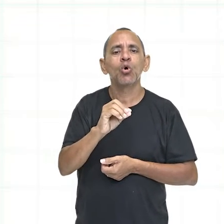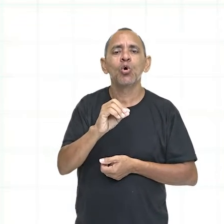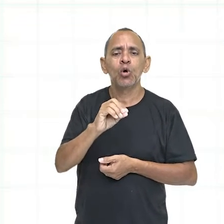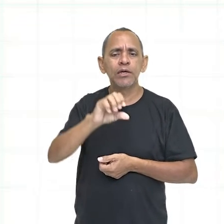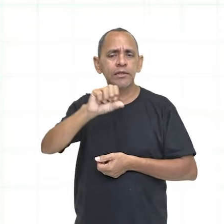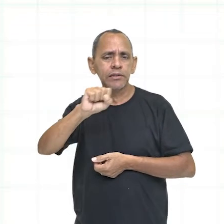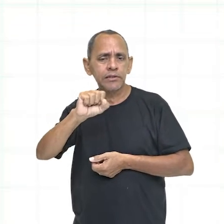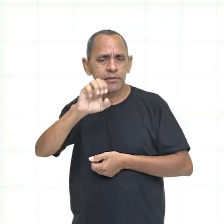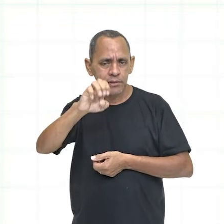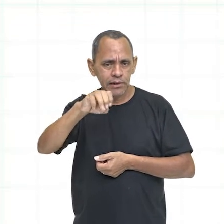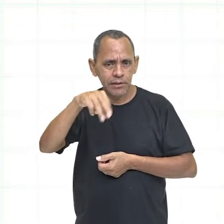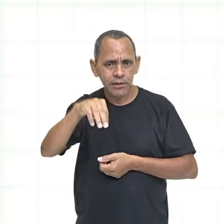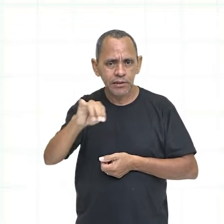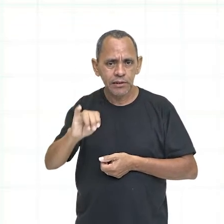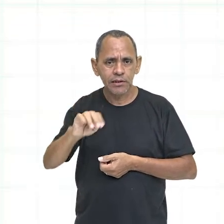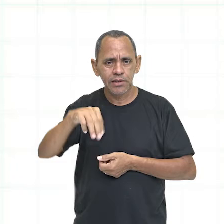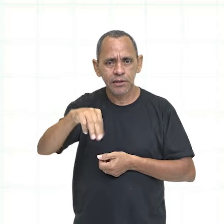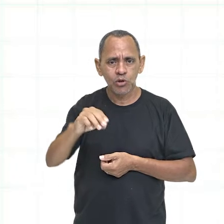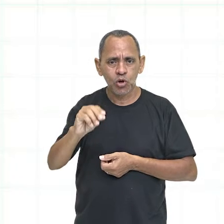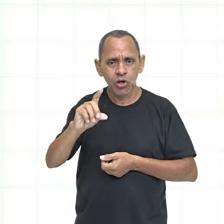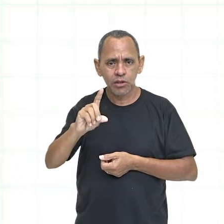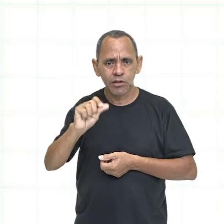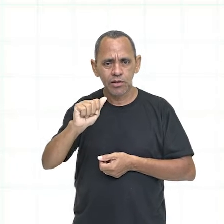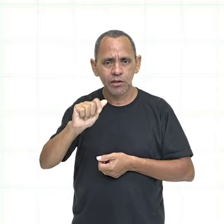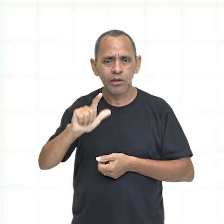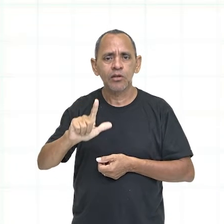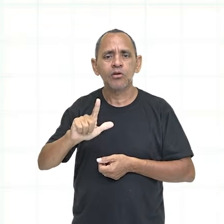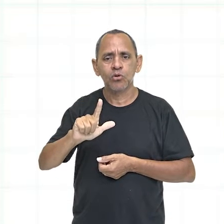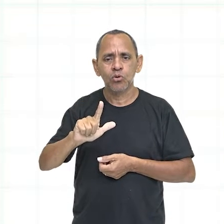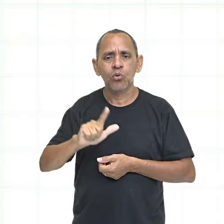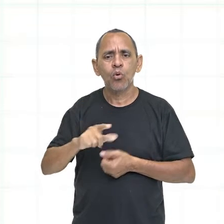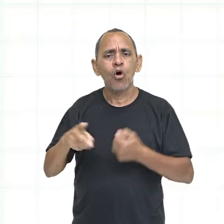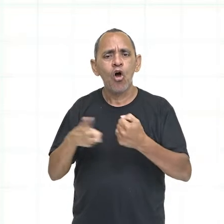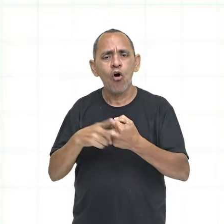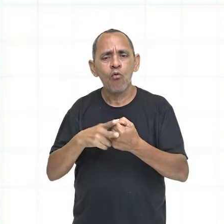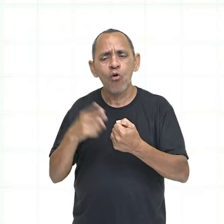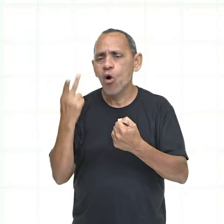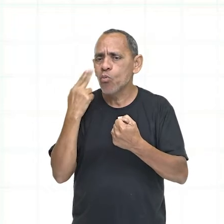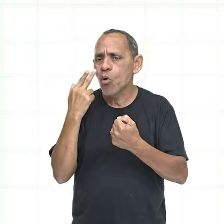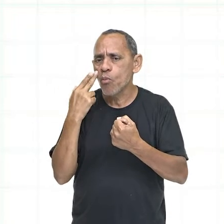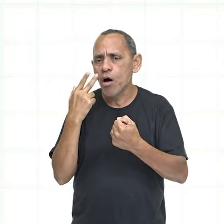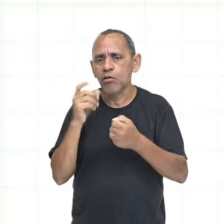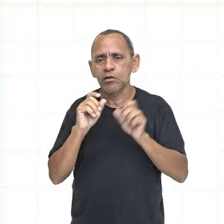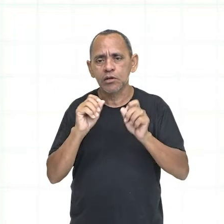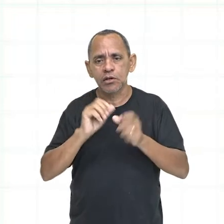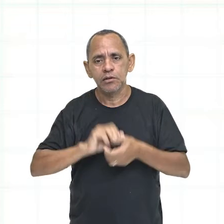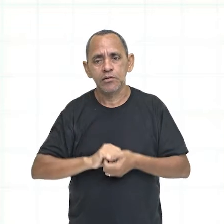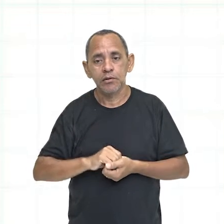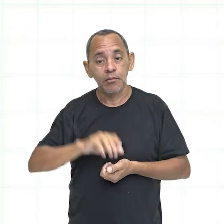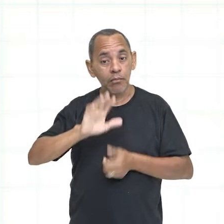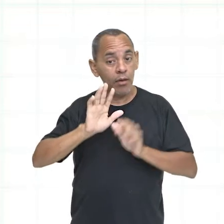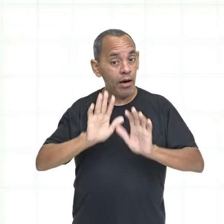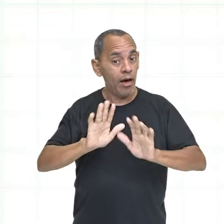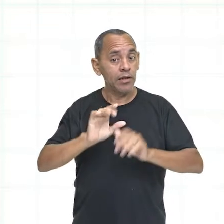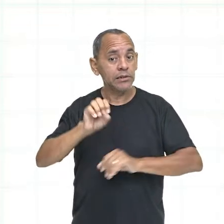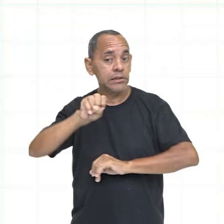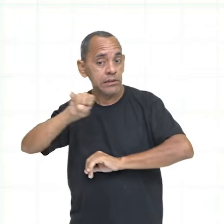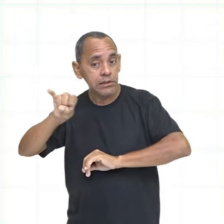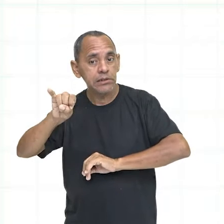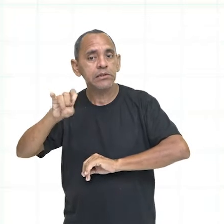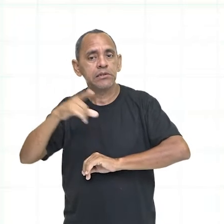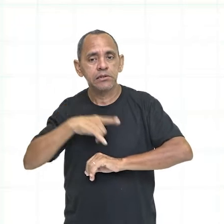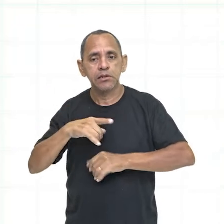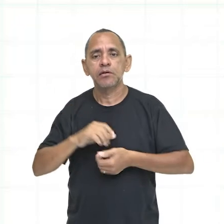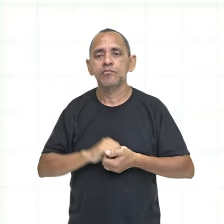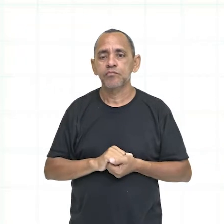forma porque ele, além de ser um verbo modal, por vezes, ele é um verbo normal. Quando ele está na função de verbo modal, ele